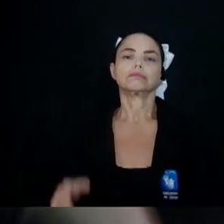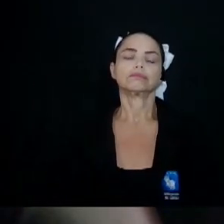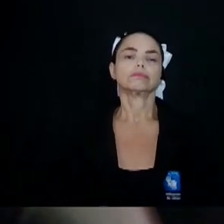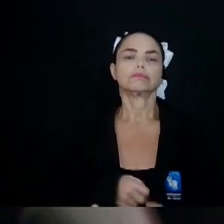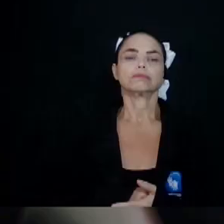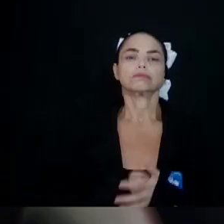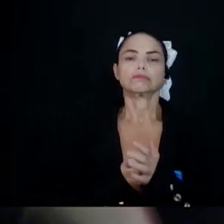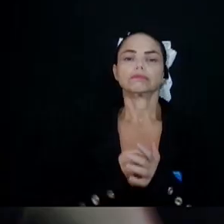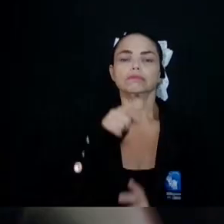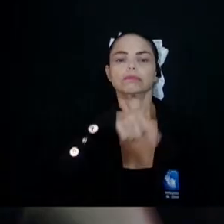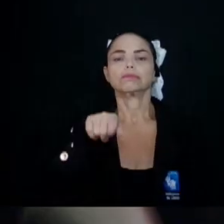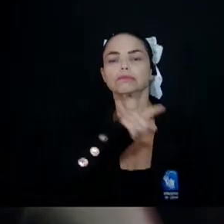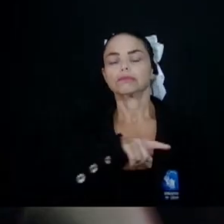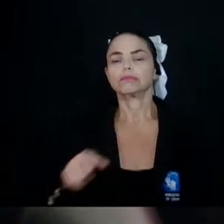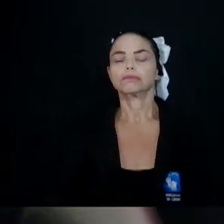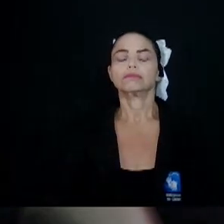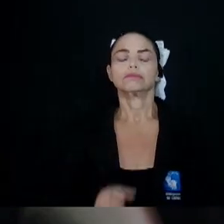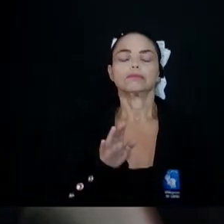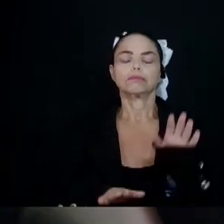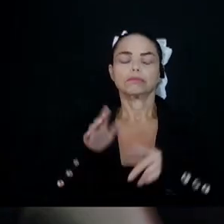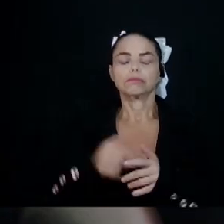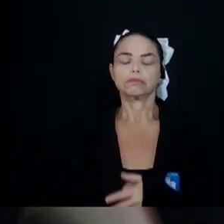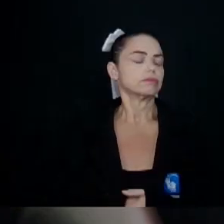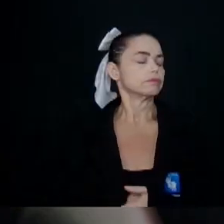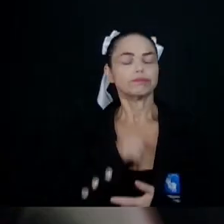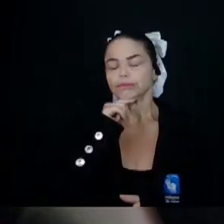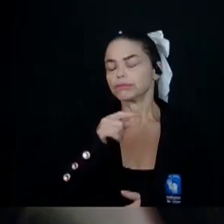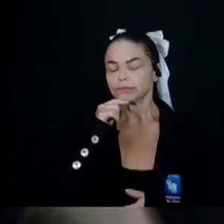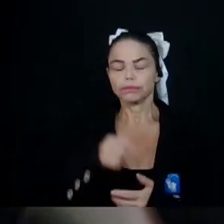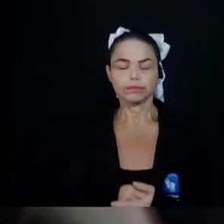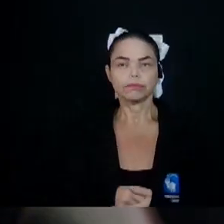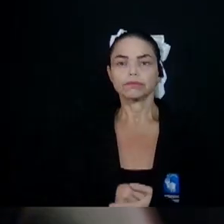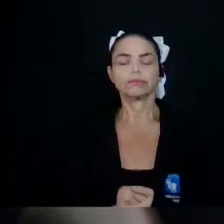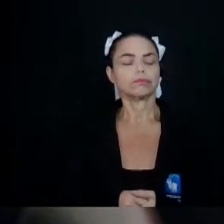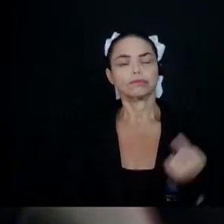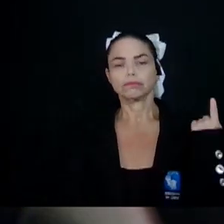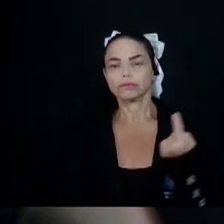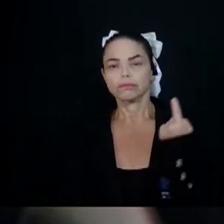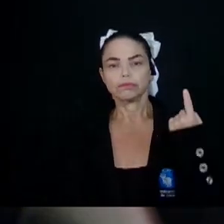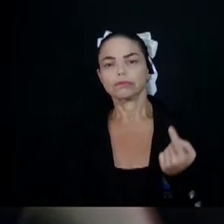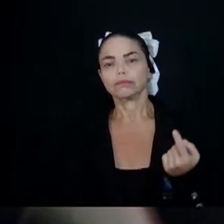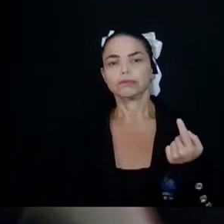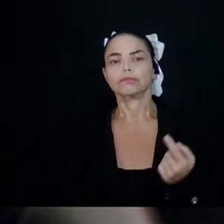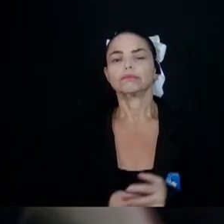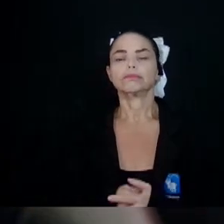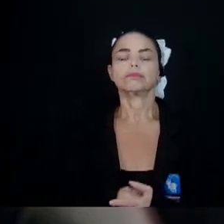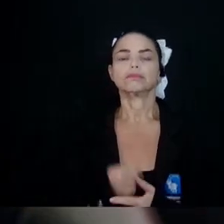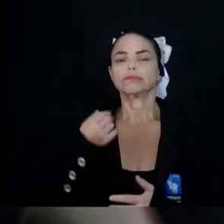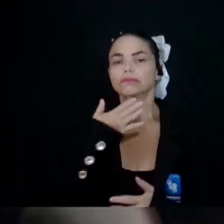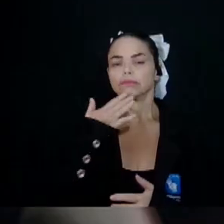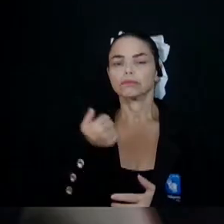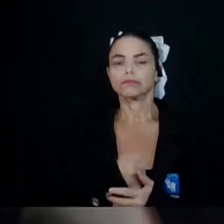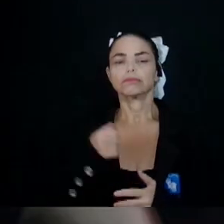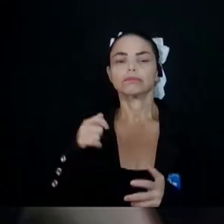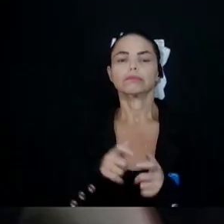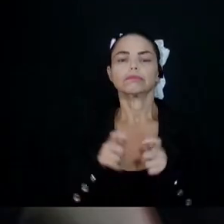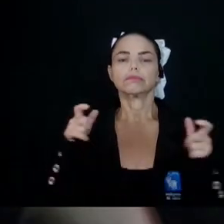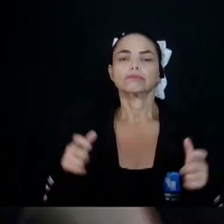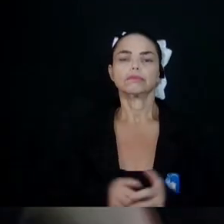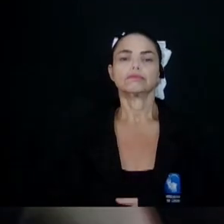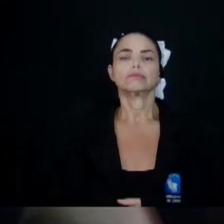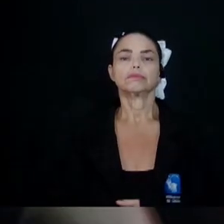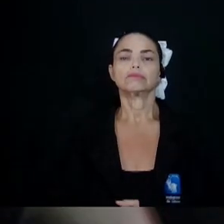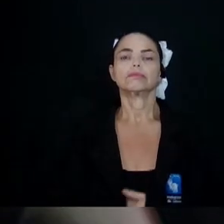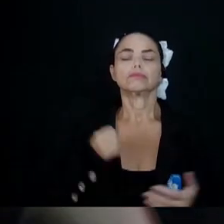em situações que muitas das vezes eles não conseguem sair sozinhos. Um deles, que é um dos maiores, é de casos de